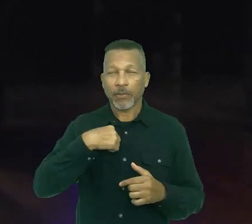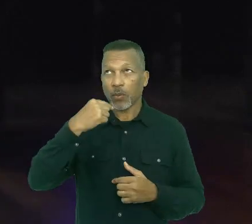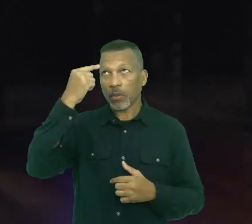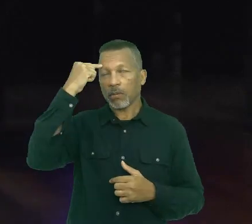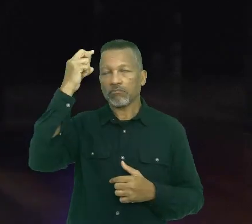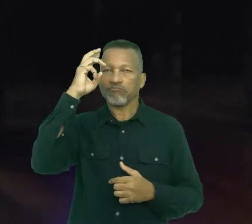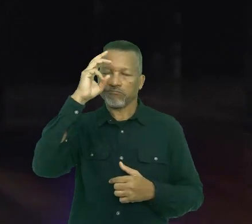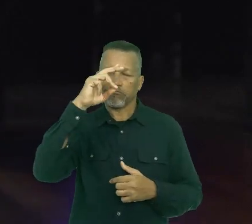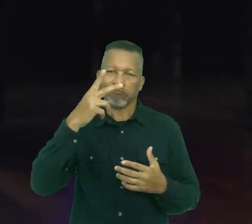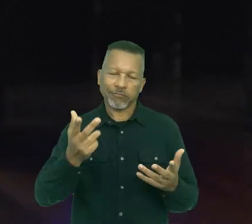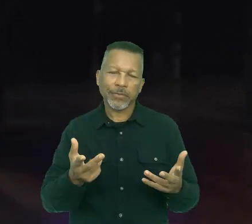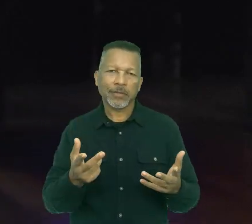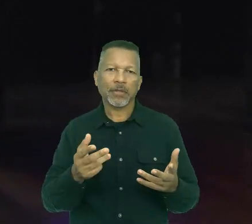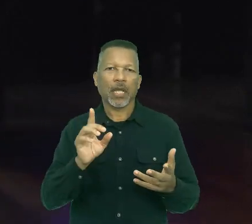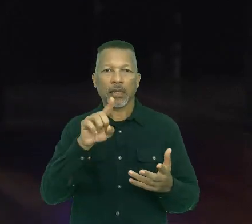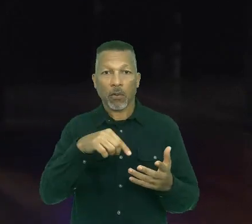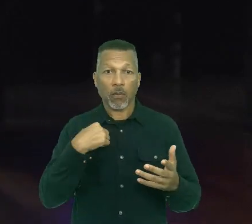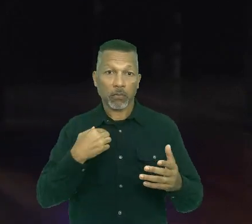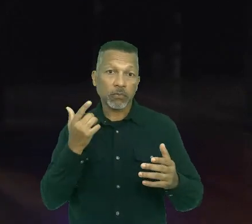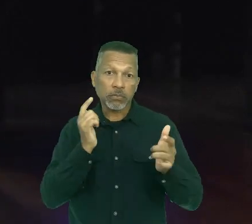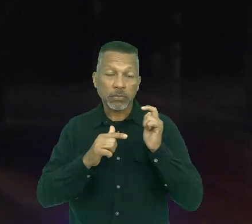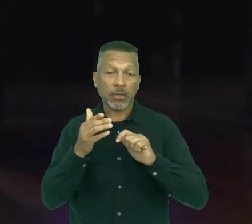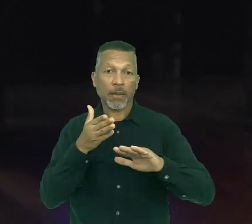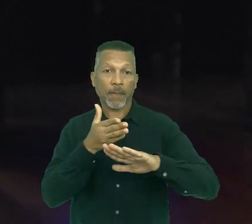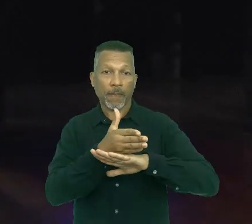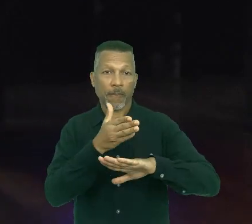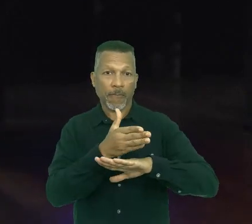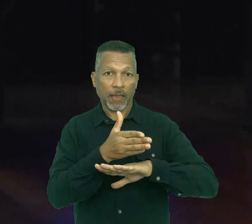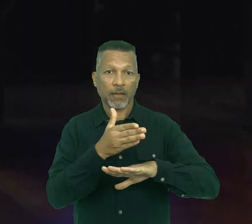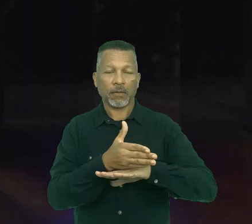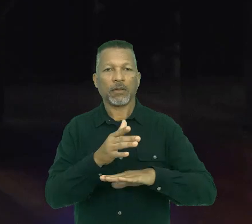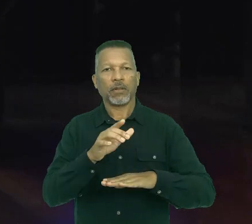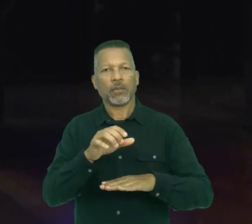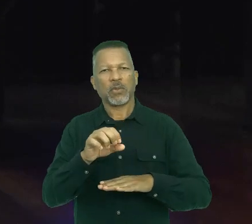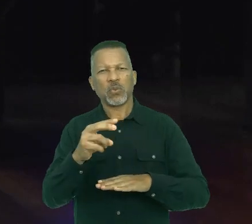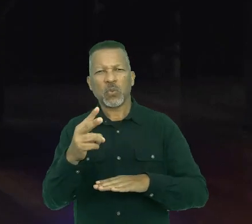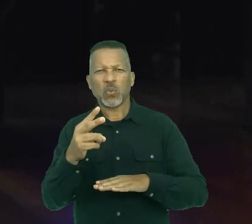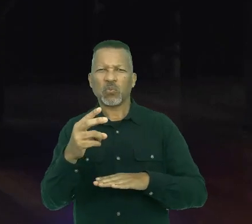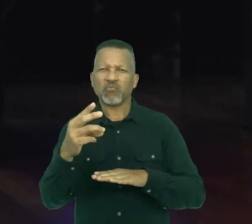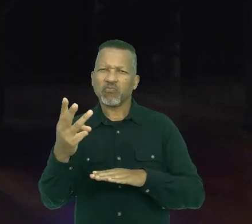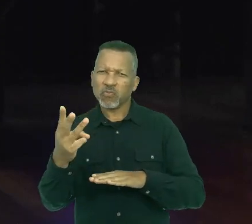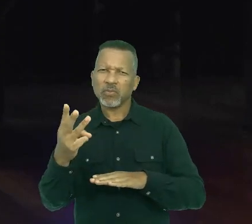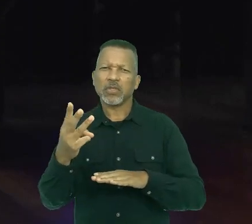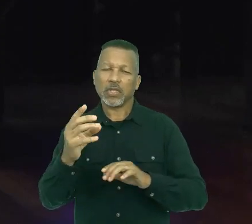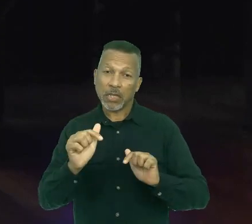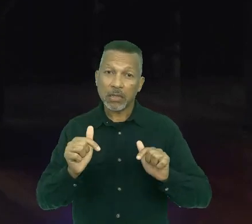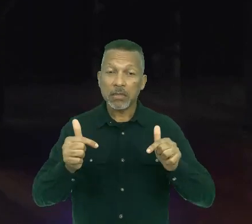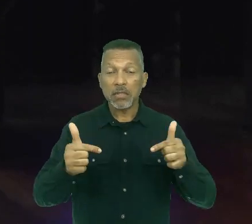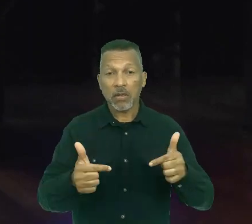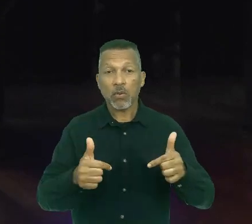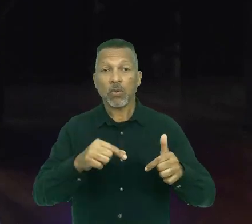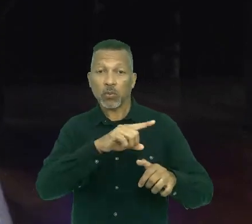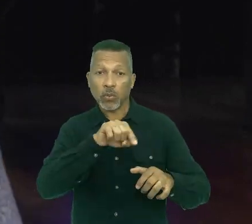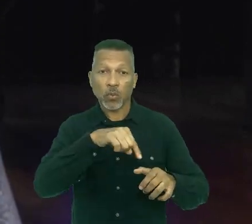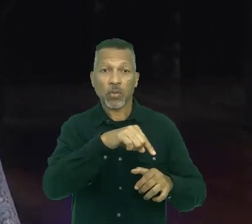memória. Então eu pude participar de umas 2 ou 3 ações de Roda Viva. Por quê?